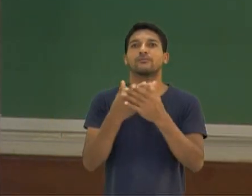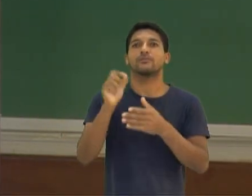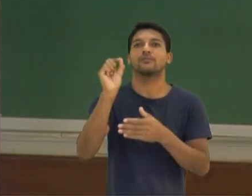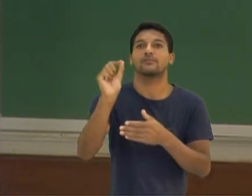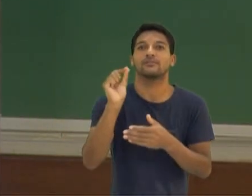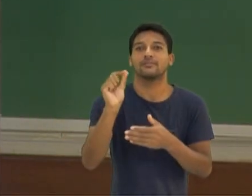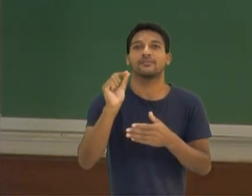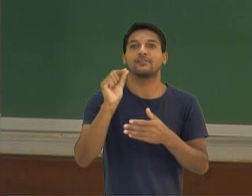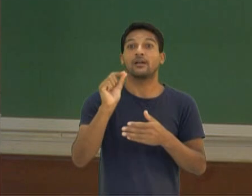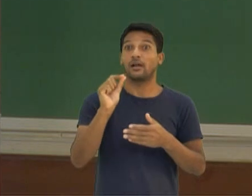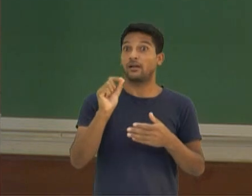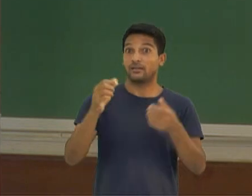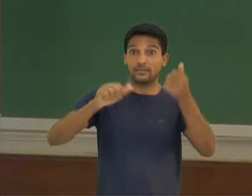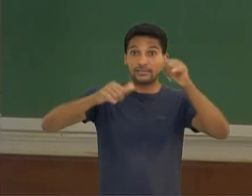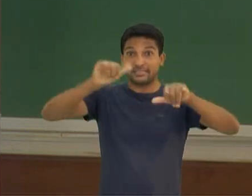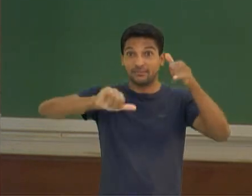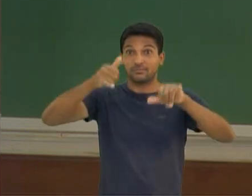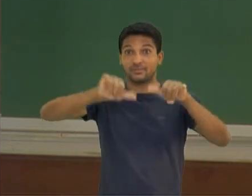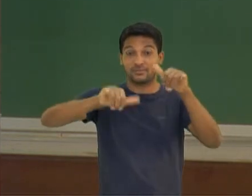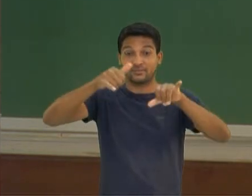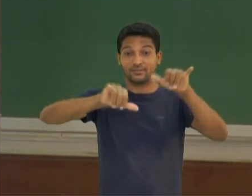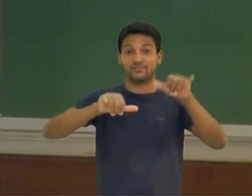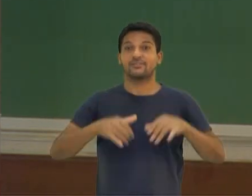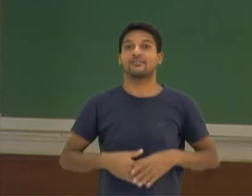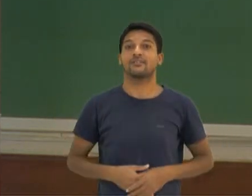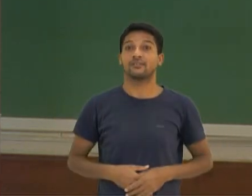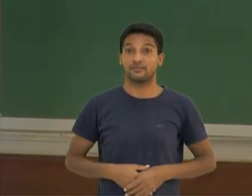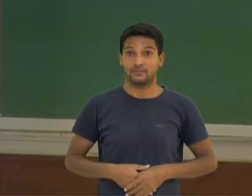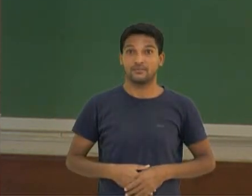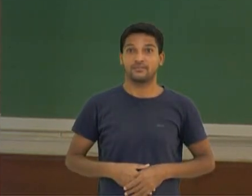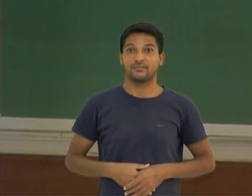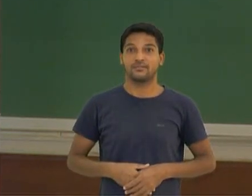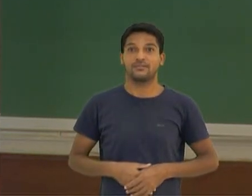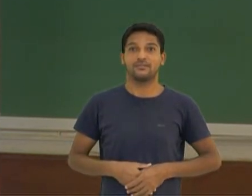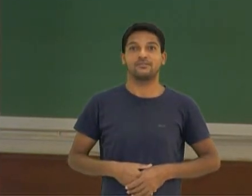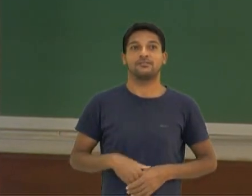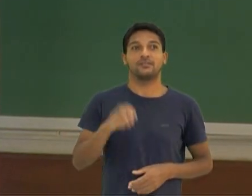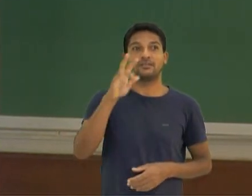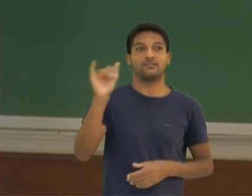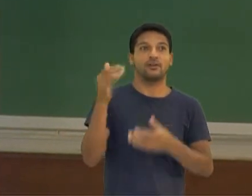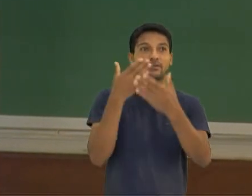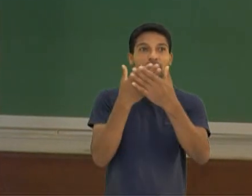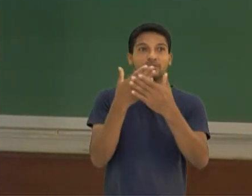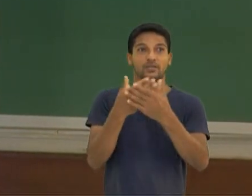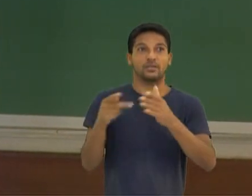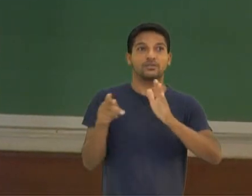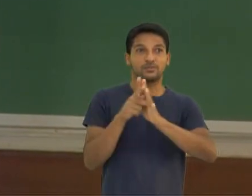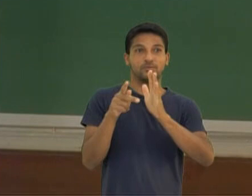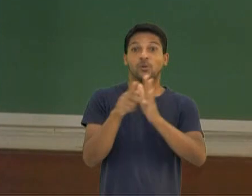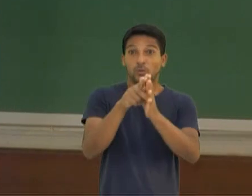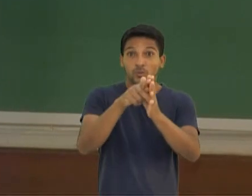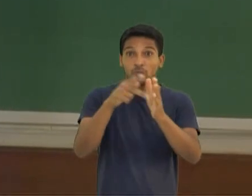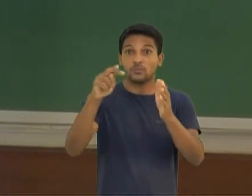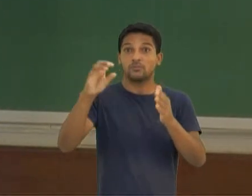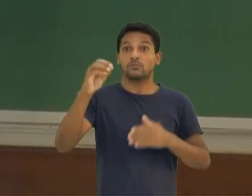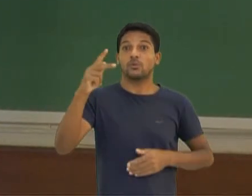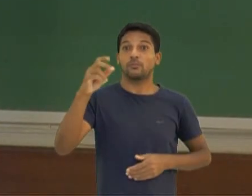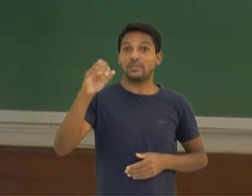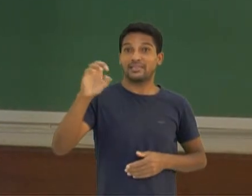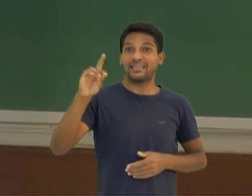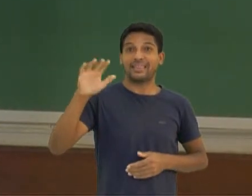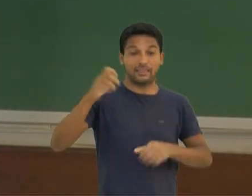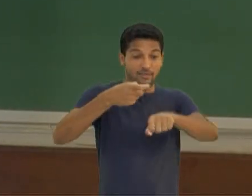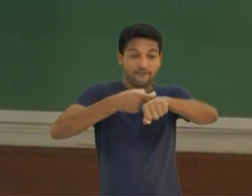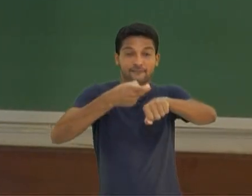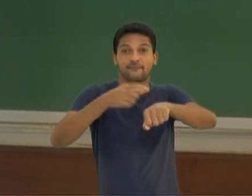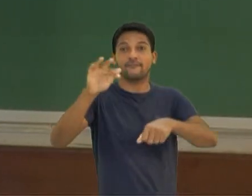nós vamos estudar, pessoal, na nossa aula de hoje? Nós vamos ver, galera, um pouquinho sobre as propriedades